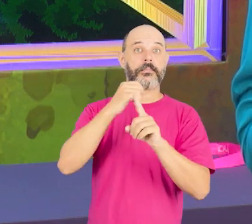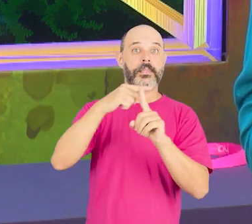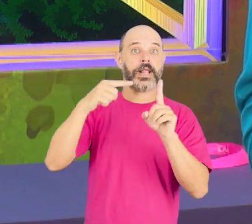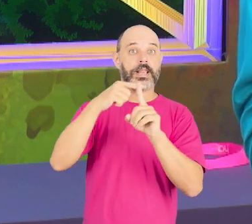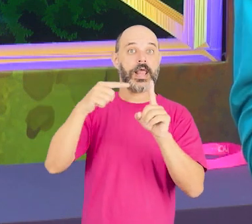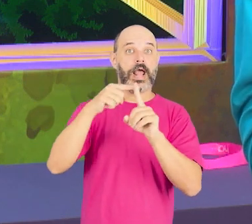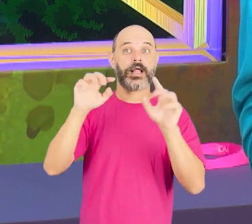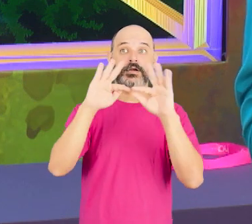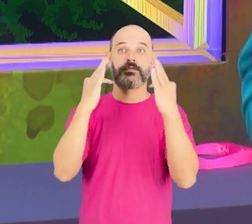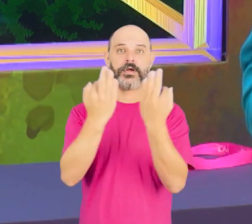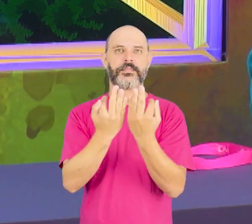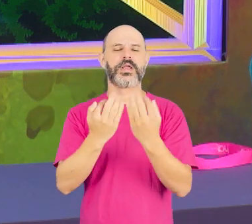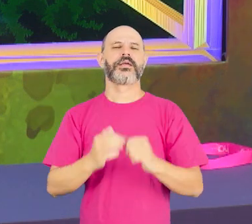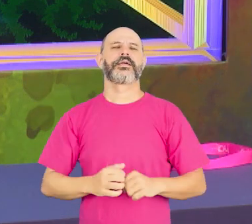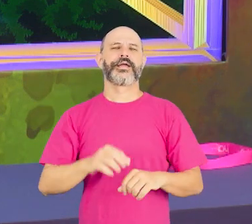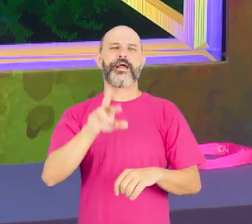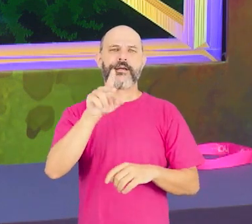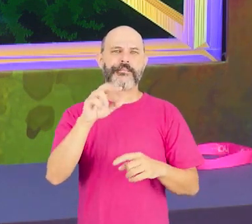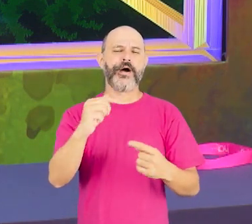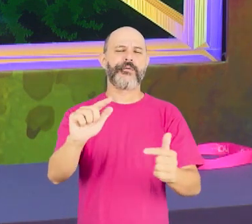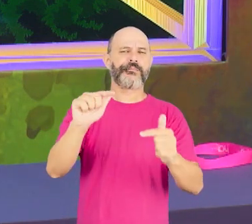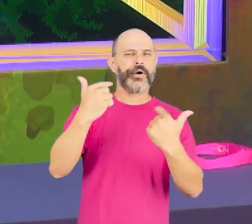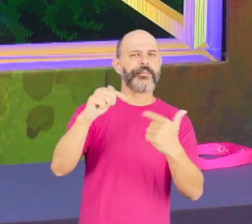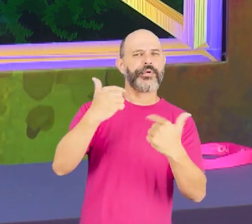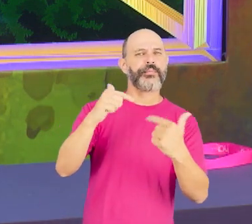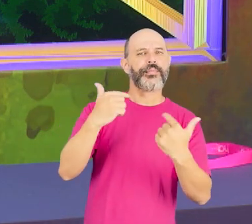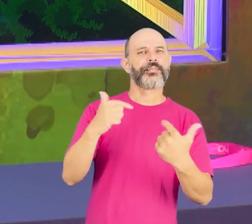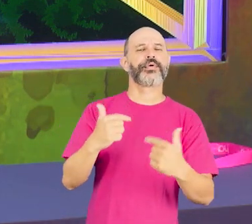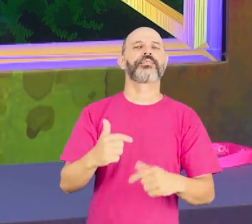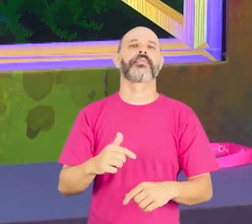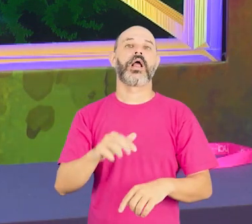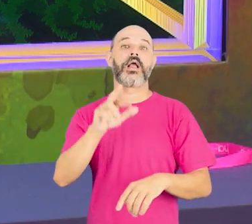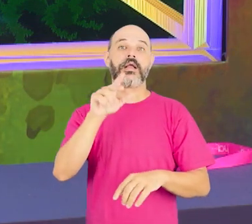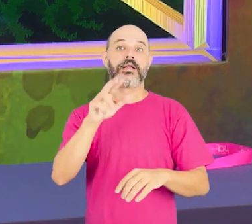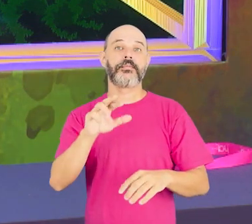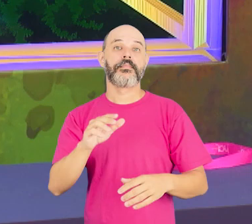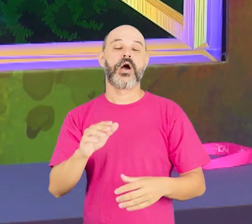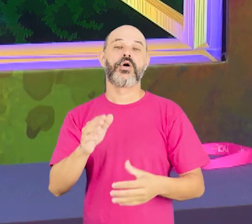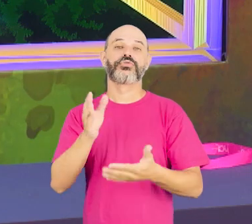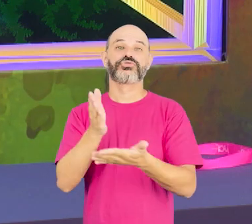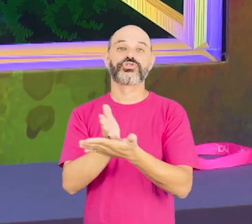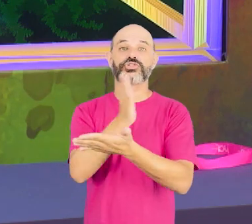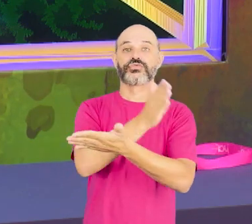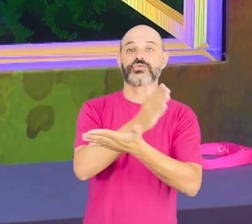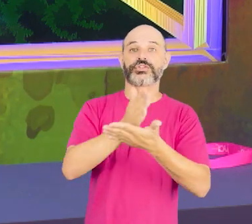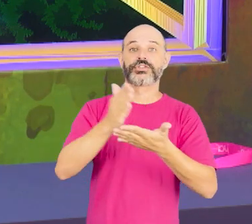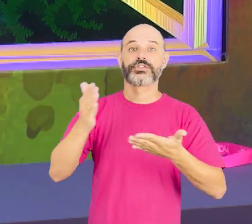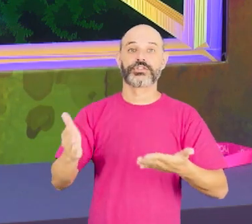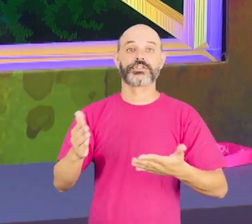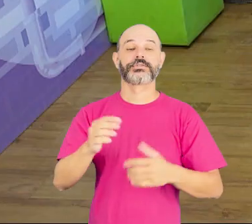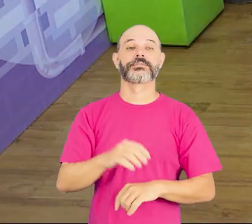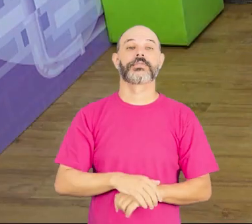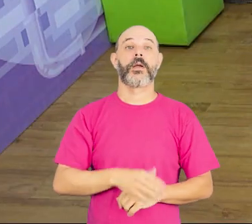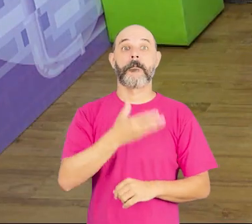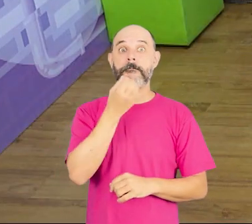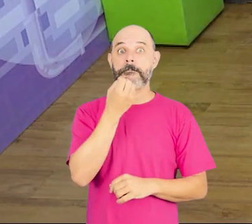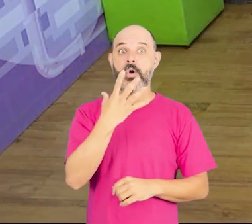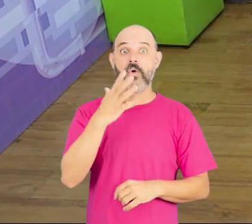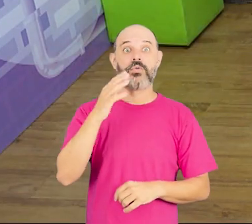que implica, irmão que divide, irmão pra aprender. Como é bom saber ser irmão!